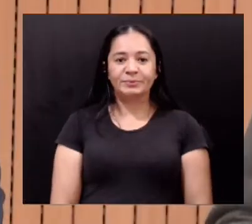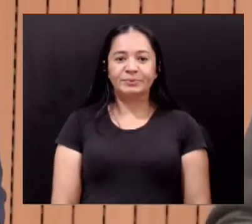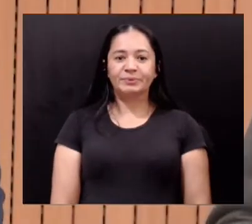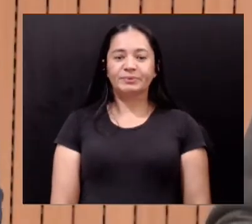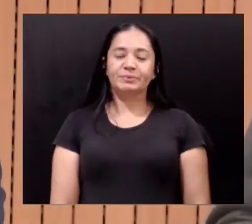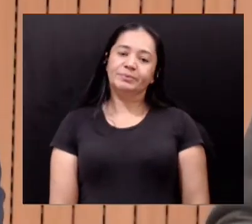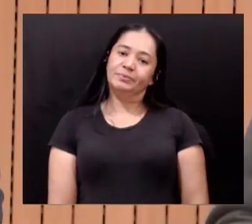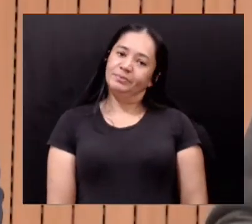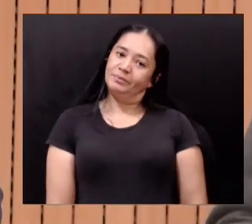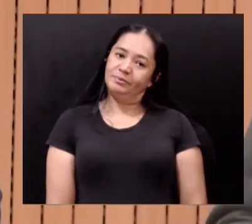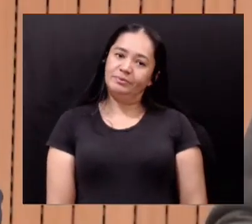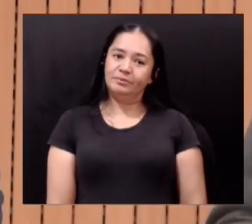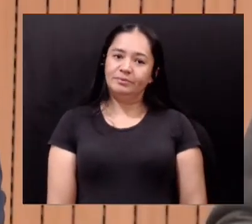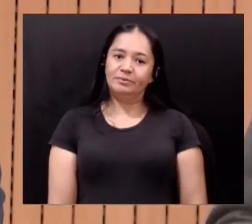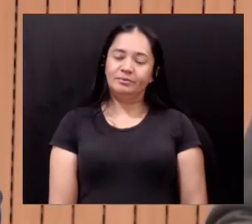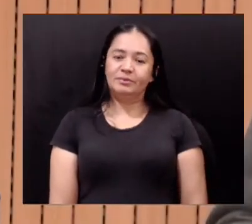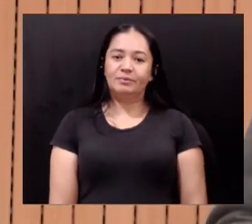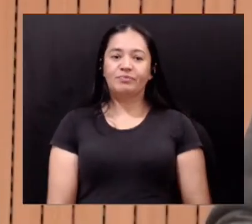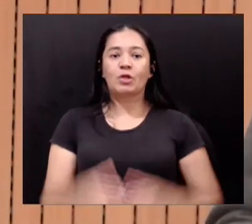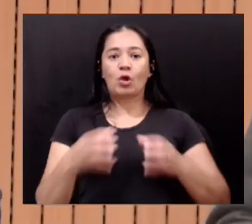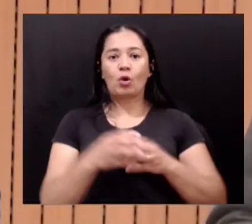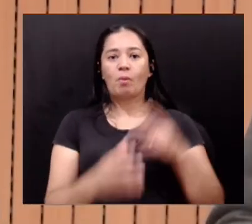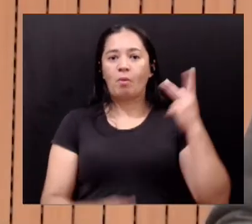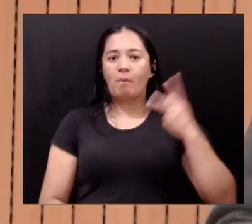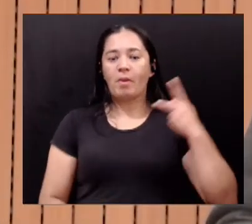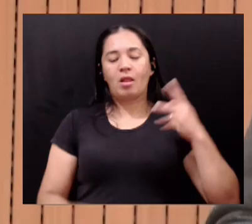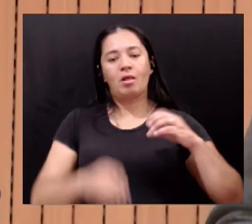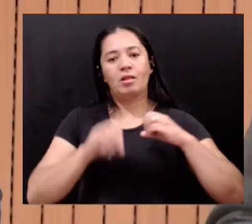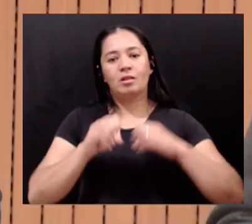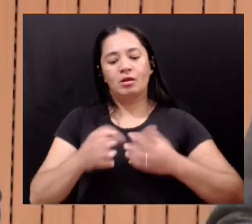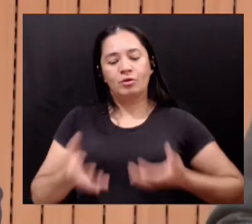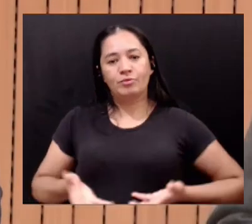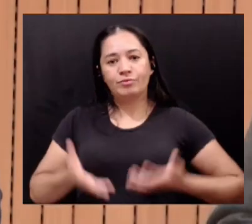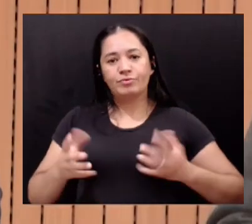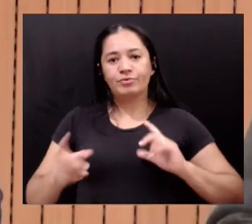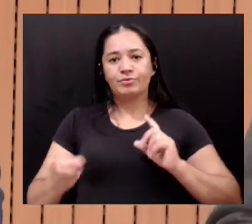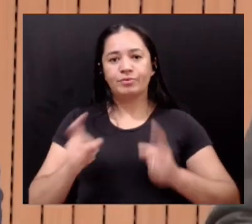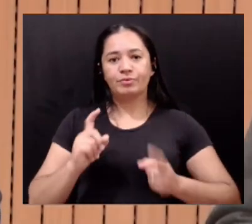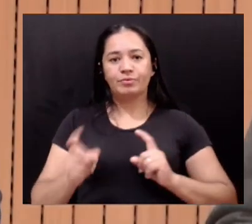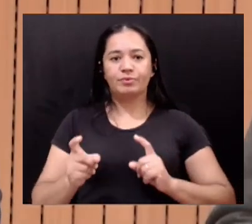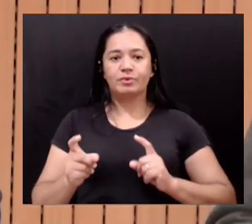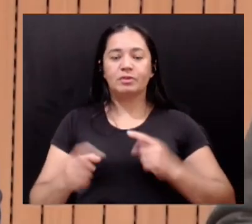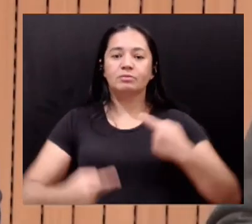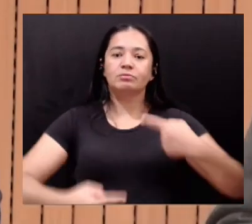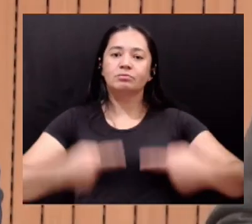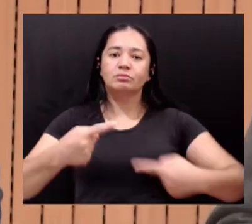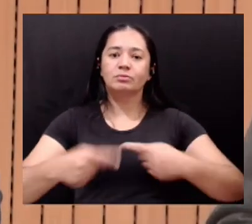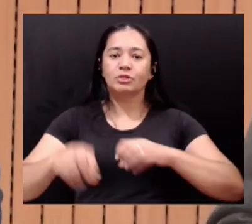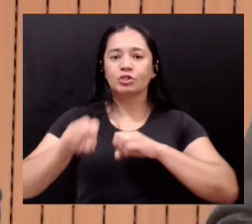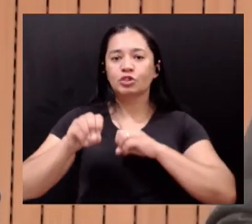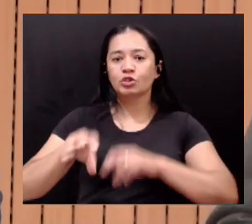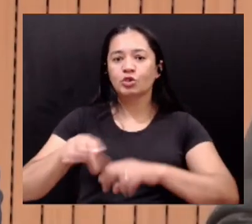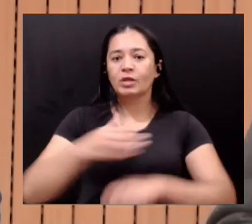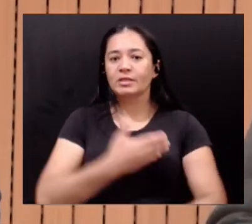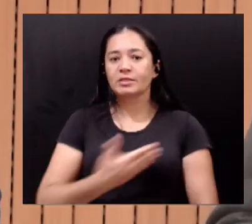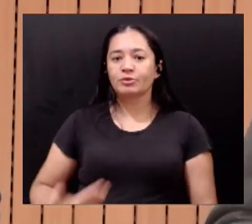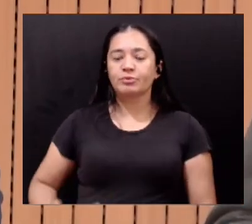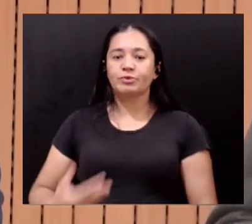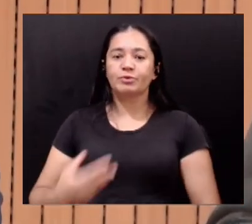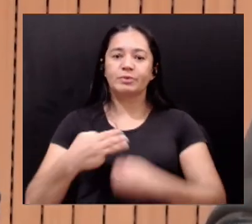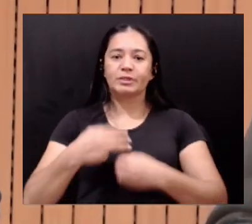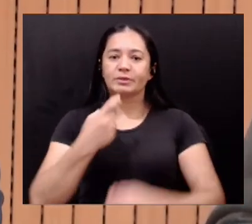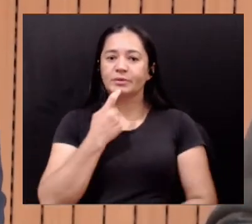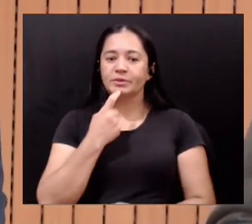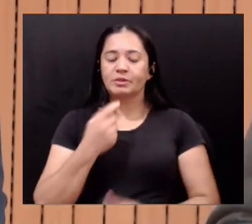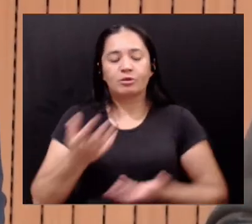Frente Parlamentar da Educação promove reunião para discutir a educação pública no município e incentivar a criação